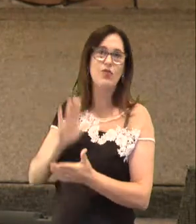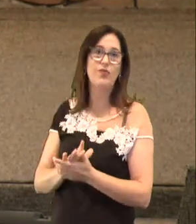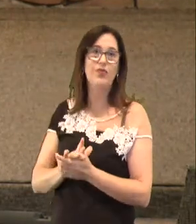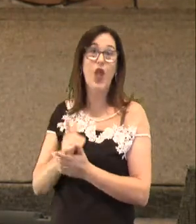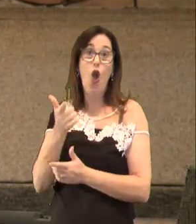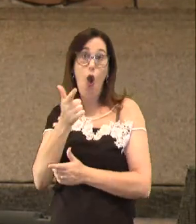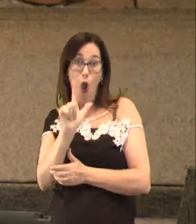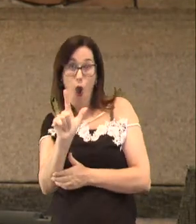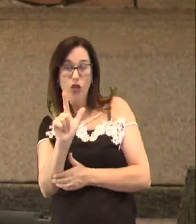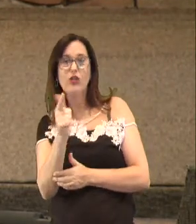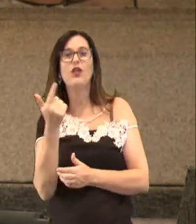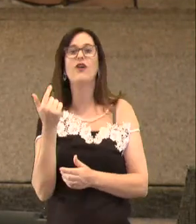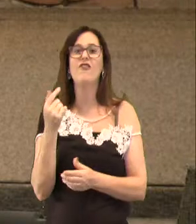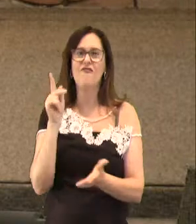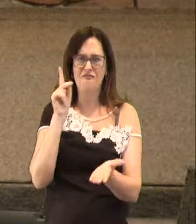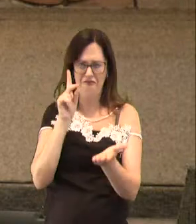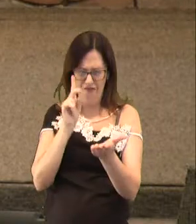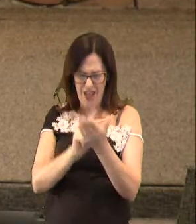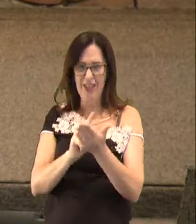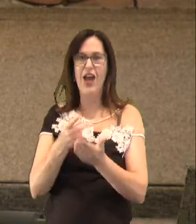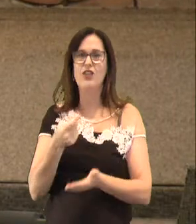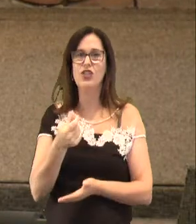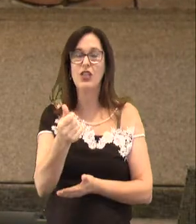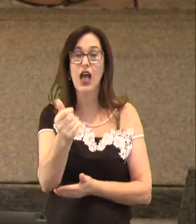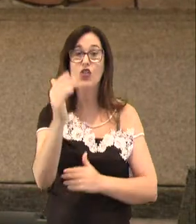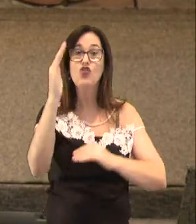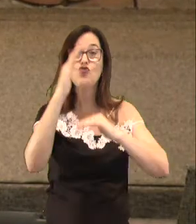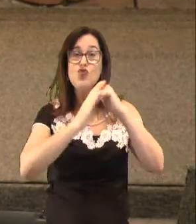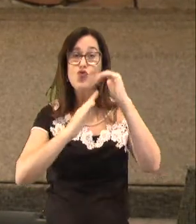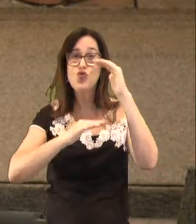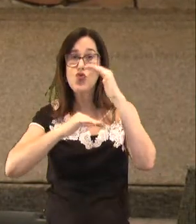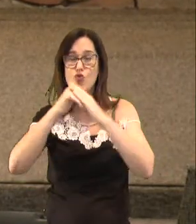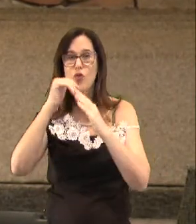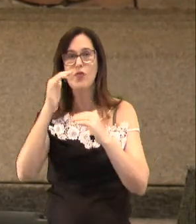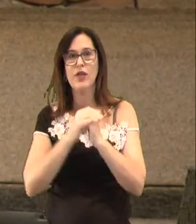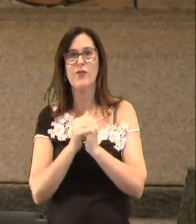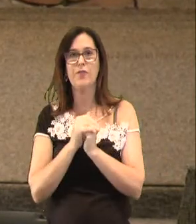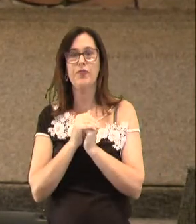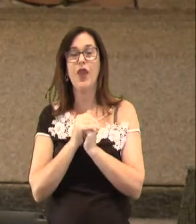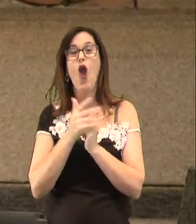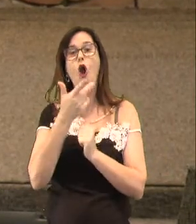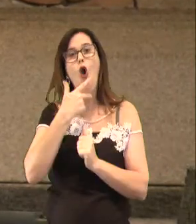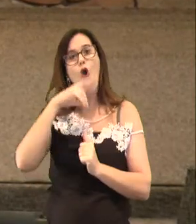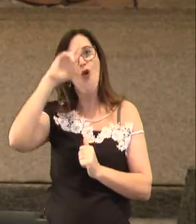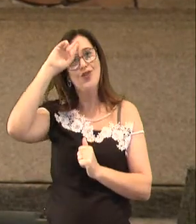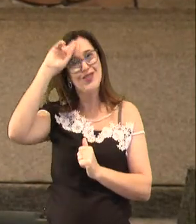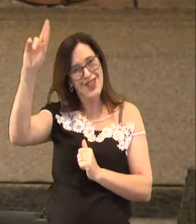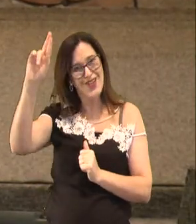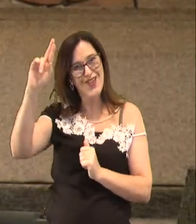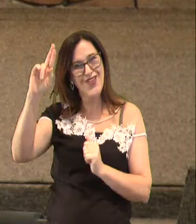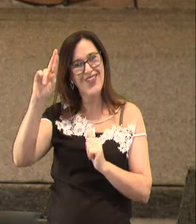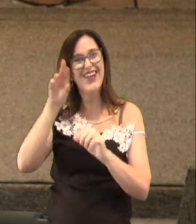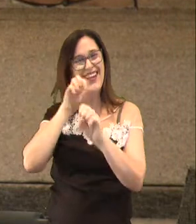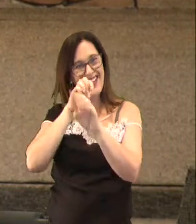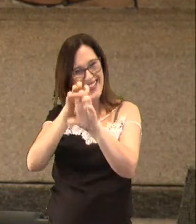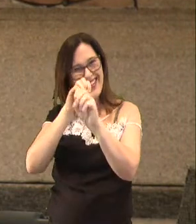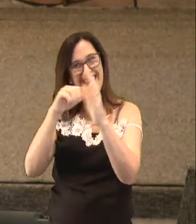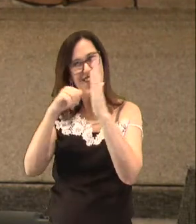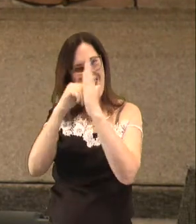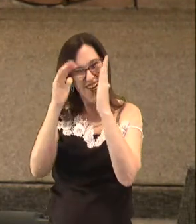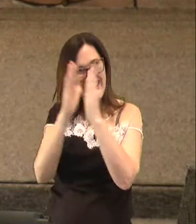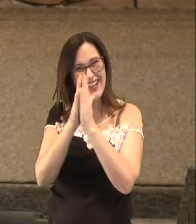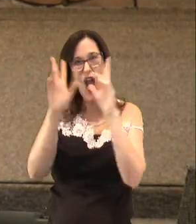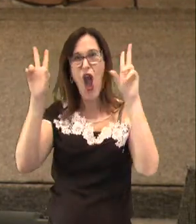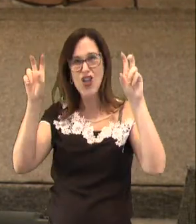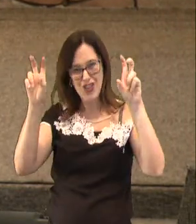Outro princípio, outra verdade eterna sobre o Senhor que nos é ensinado aqui na oração